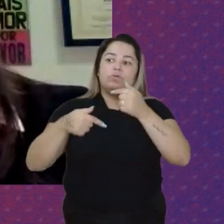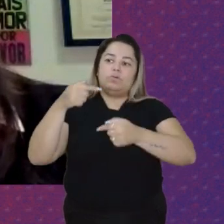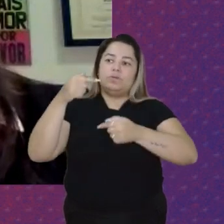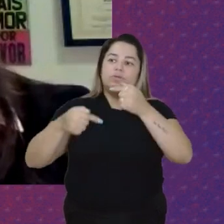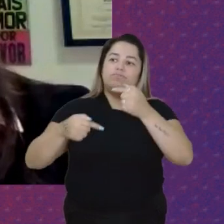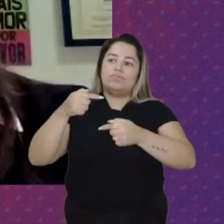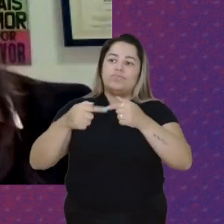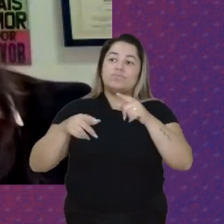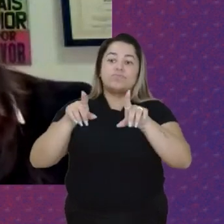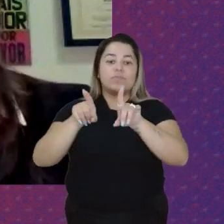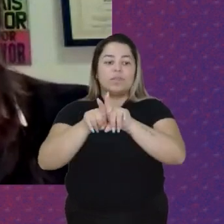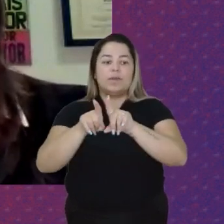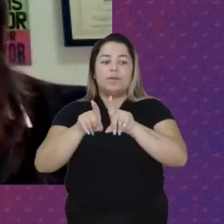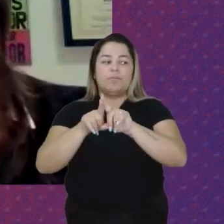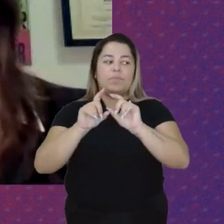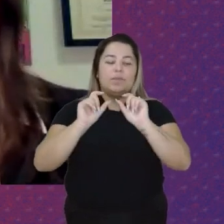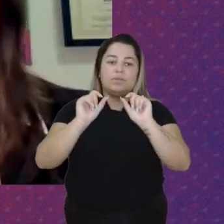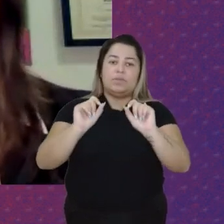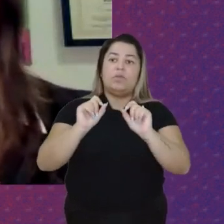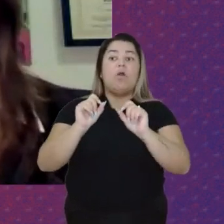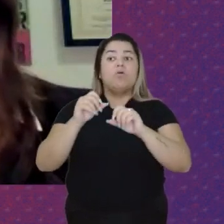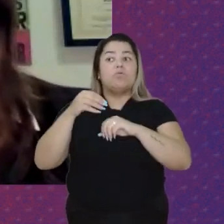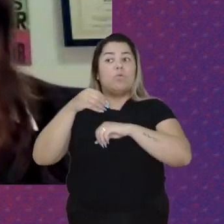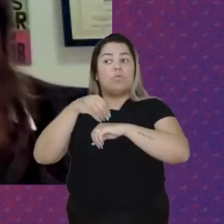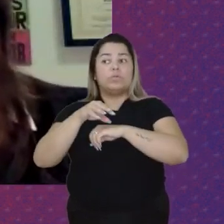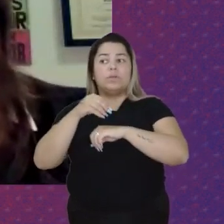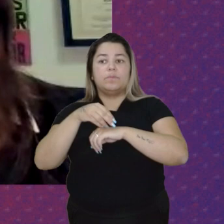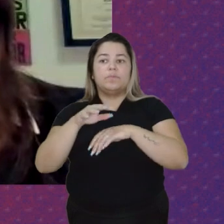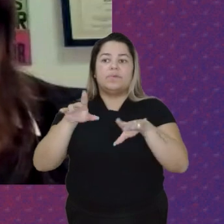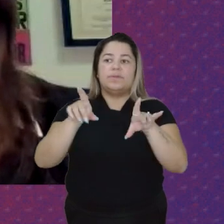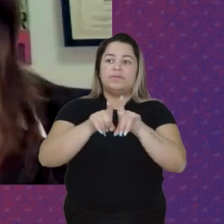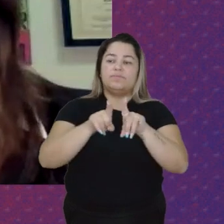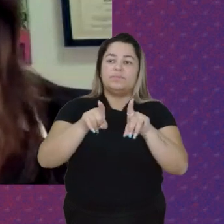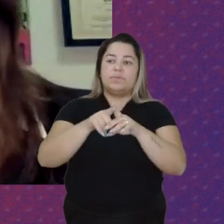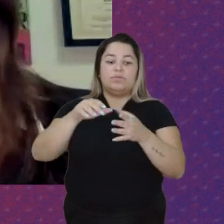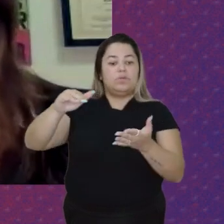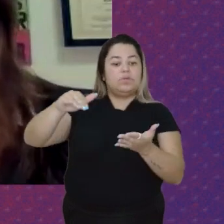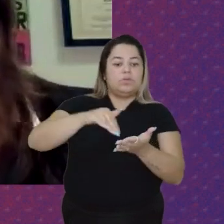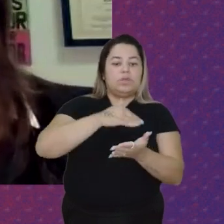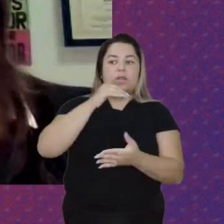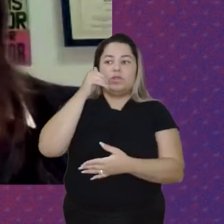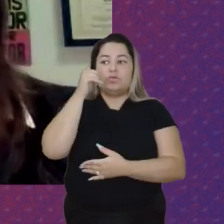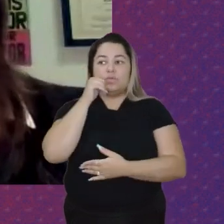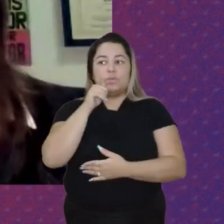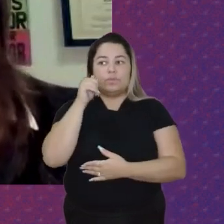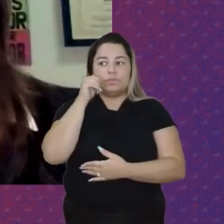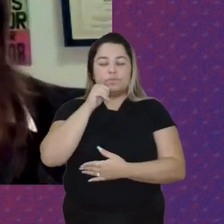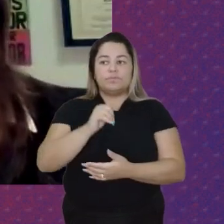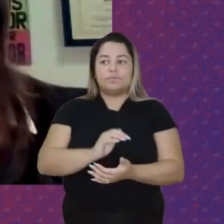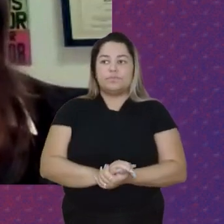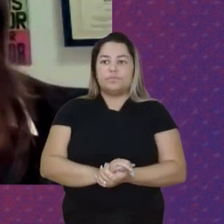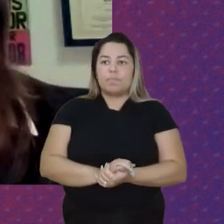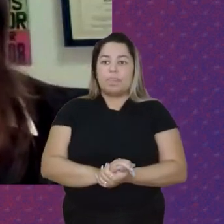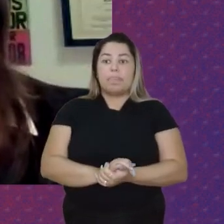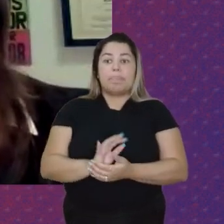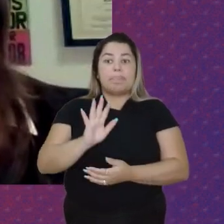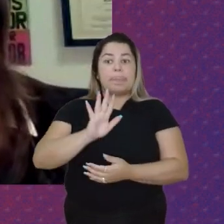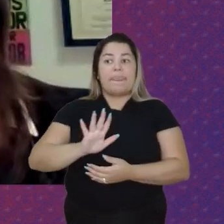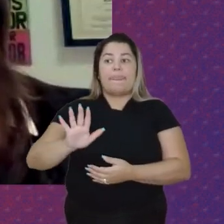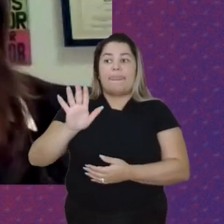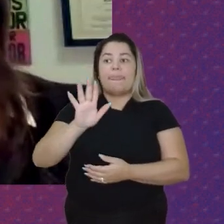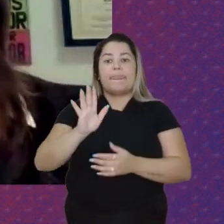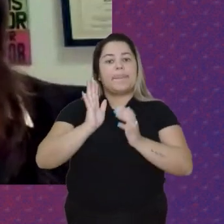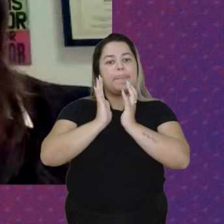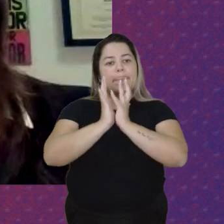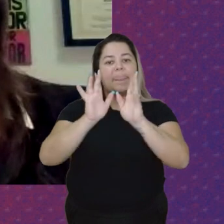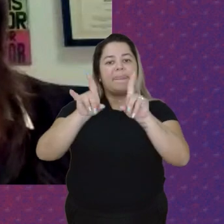de fundo partidário seja destinado para que as secretarias de mulheres, né, secretarias nacionais de mulheres dos